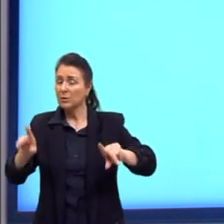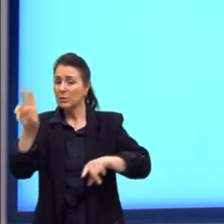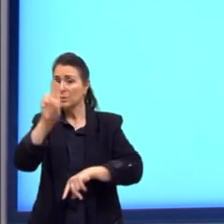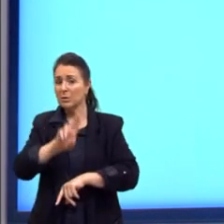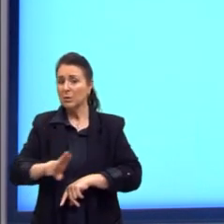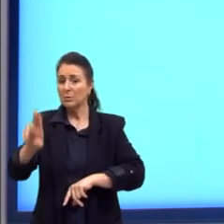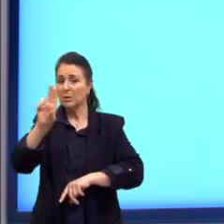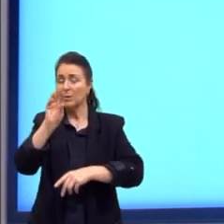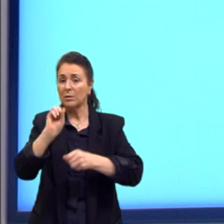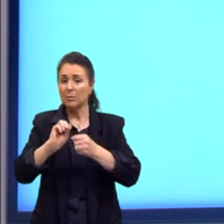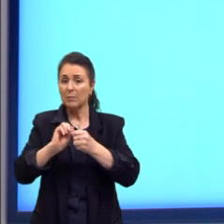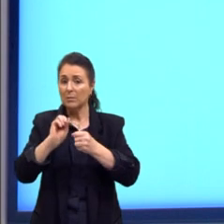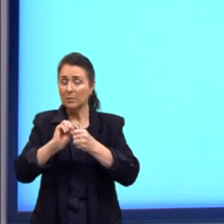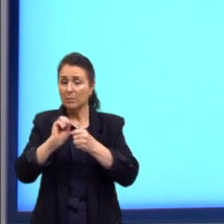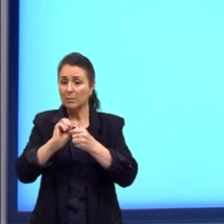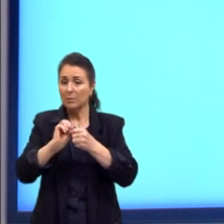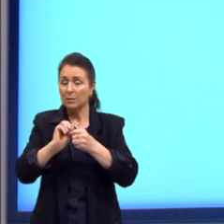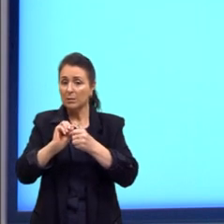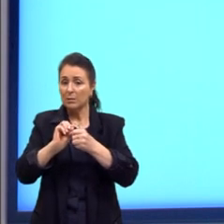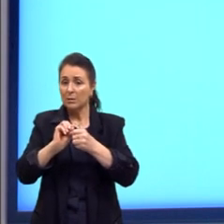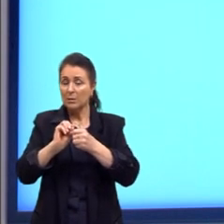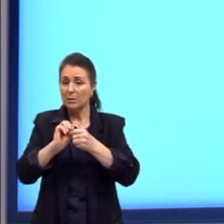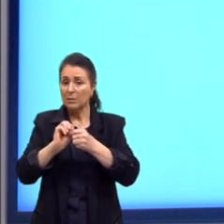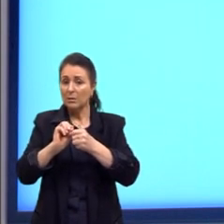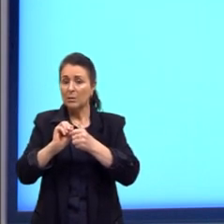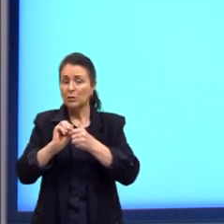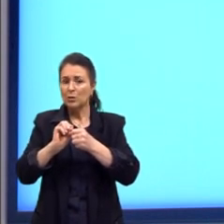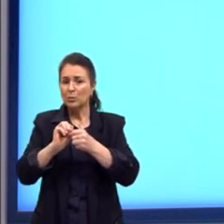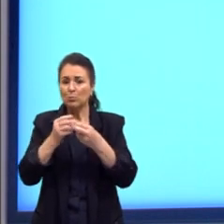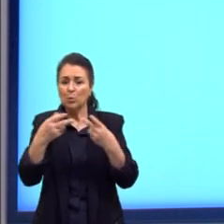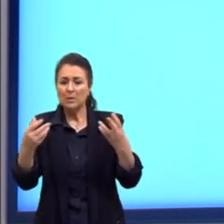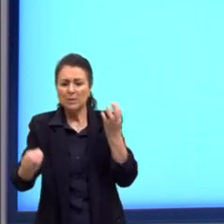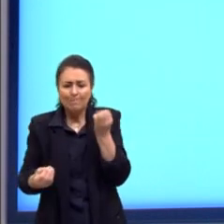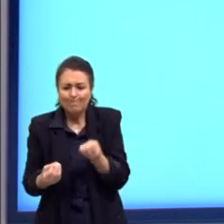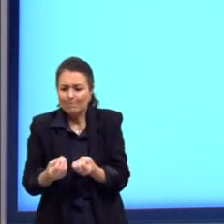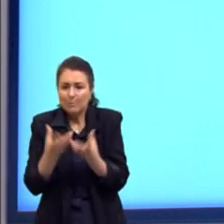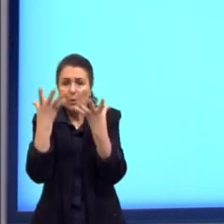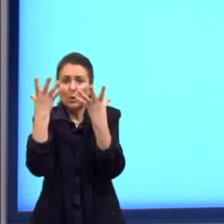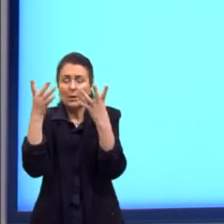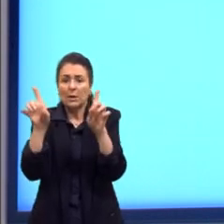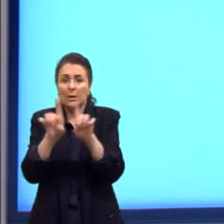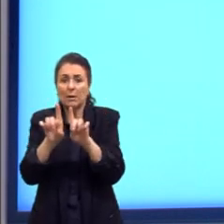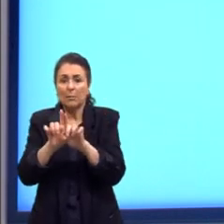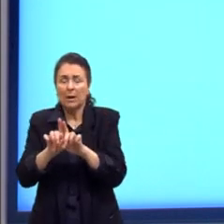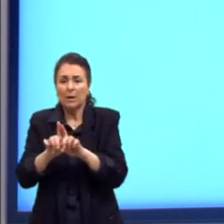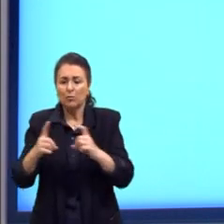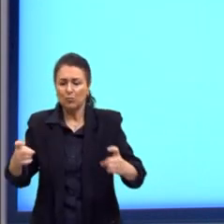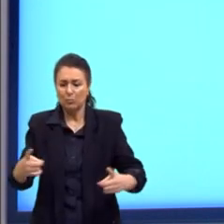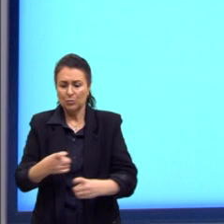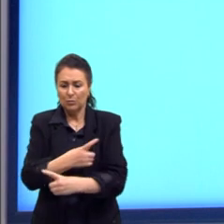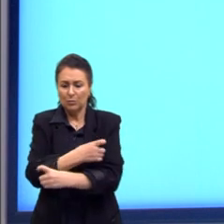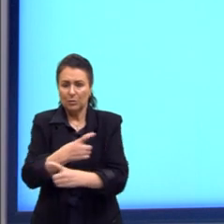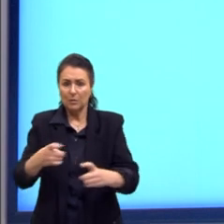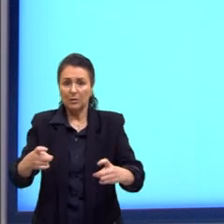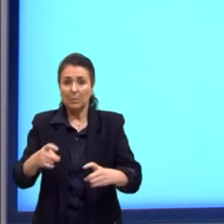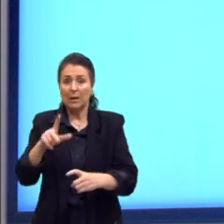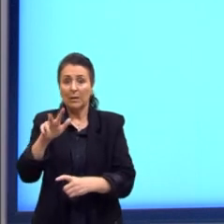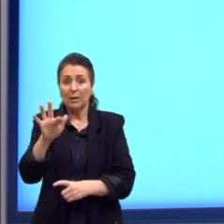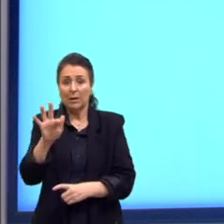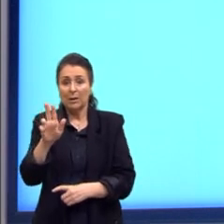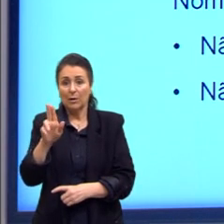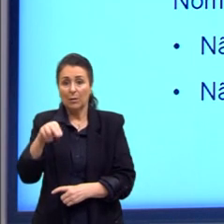fábrica fabricação desculpa de explosivos também como bactericidas e fungicidas